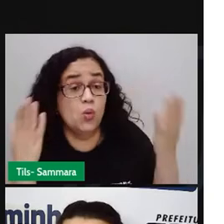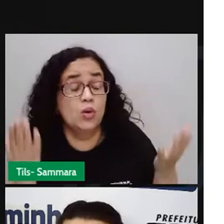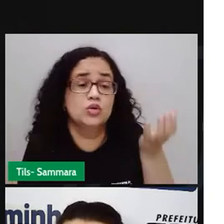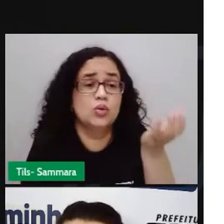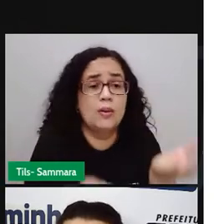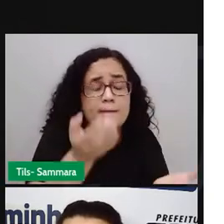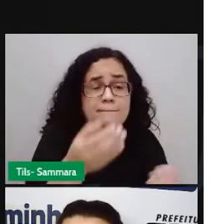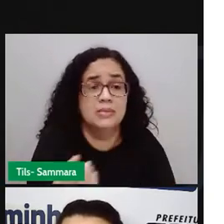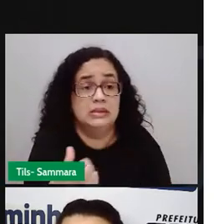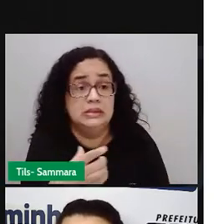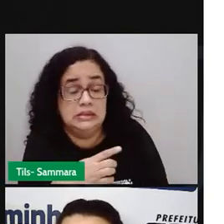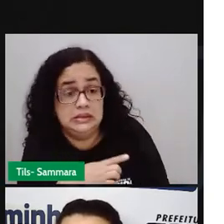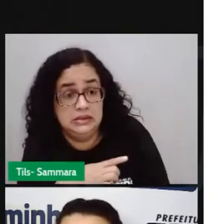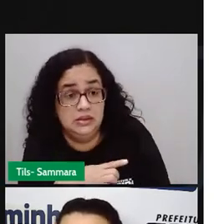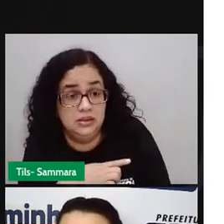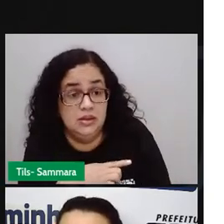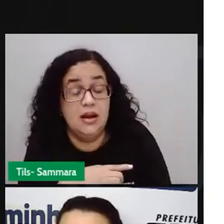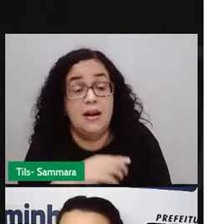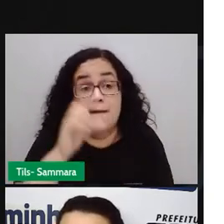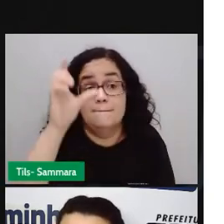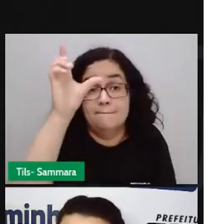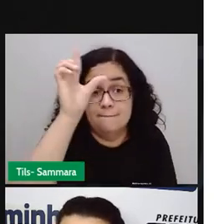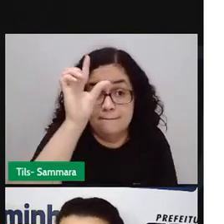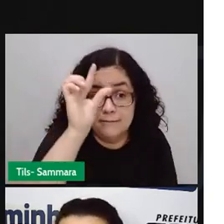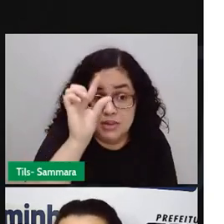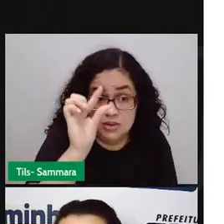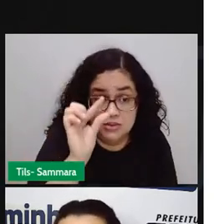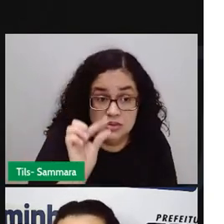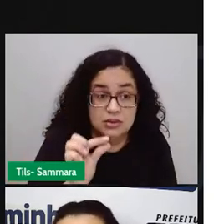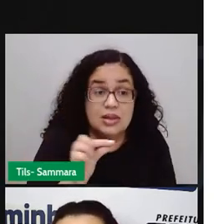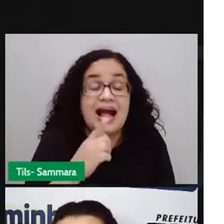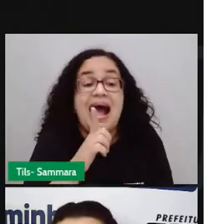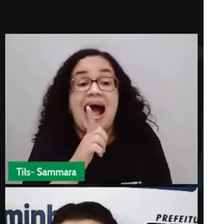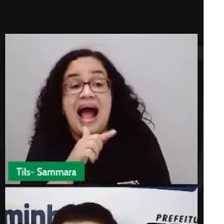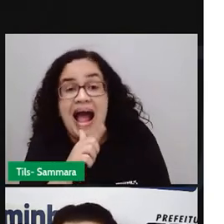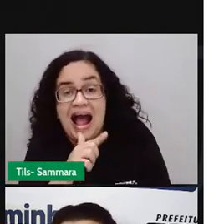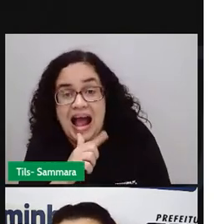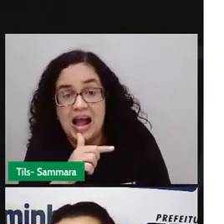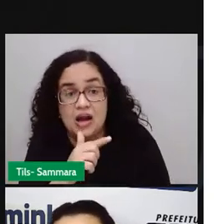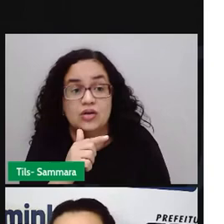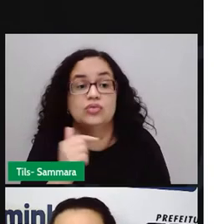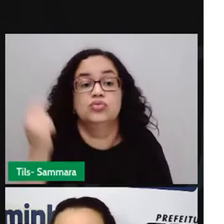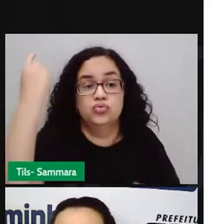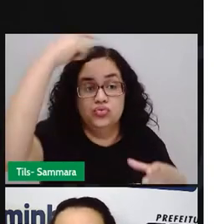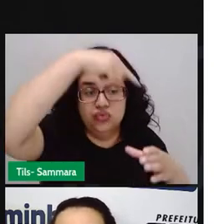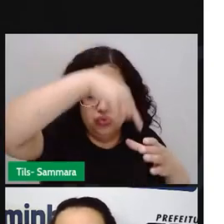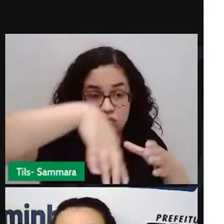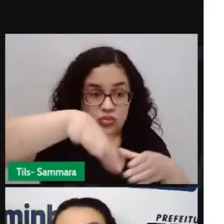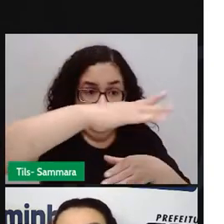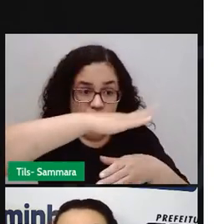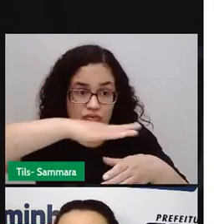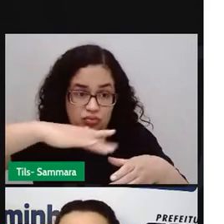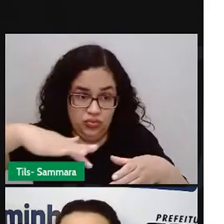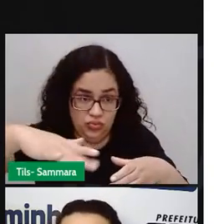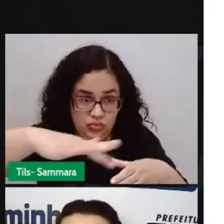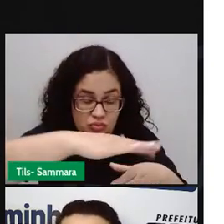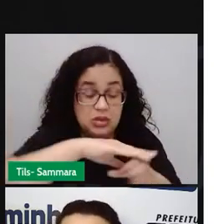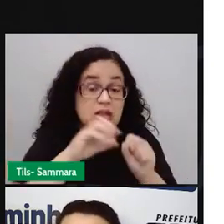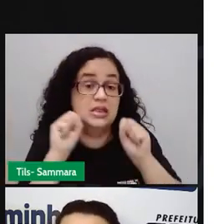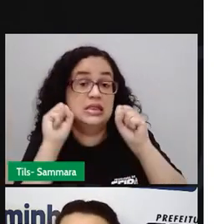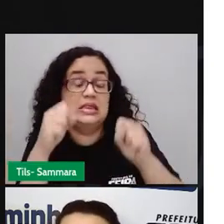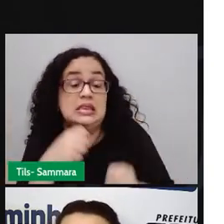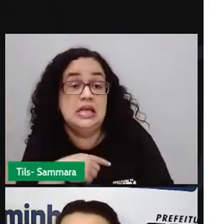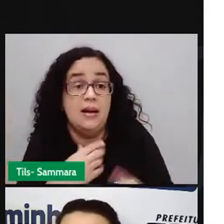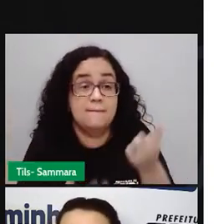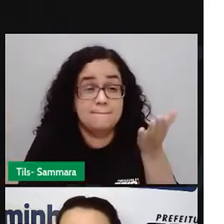material possui uma densidade menor que a densidade aí da água, ele vai flutuar. Quando ele possui